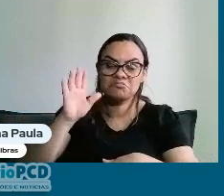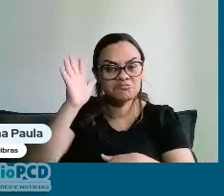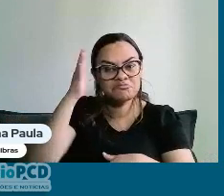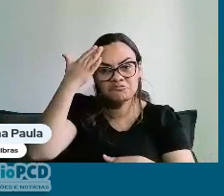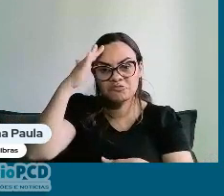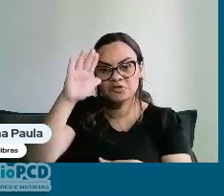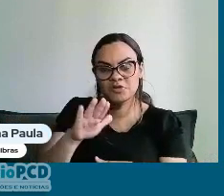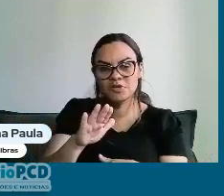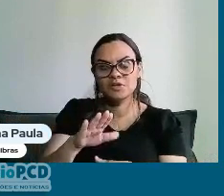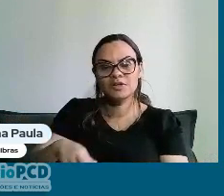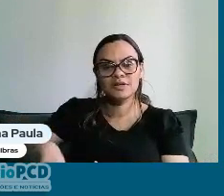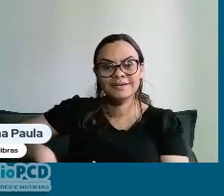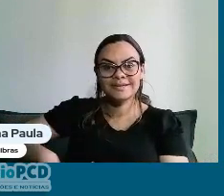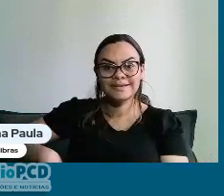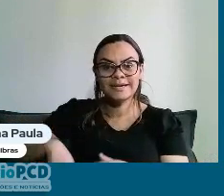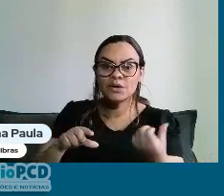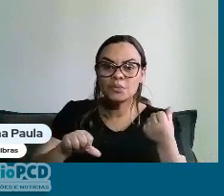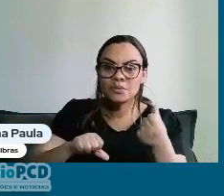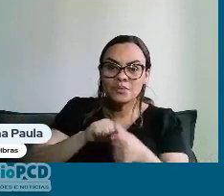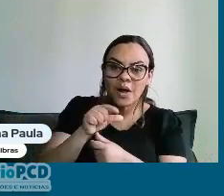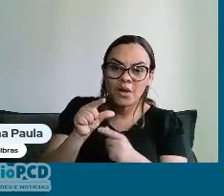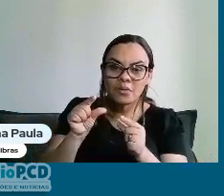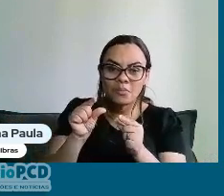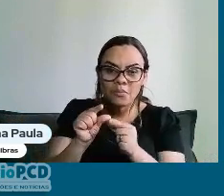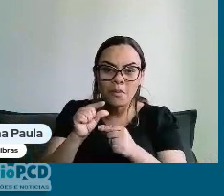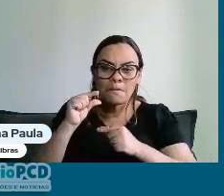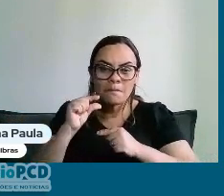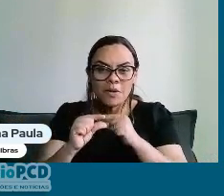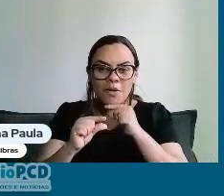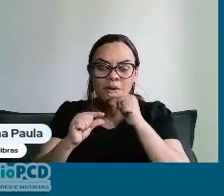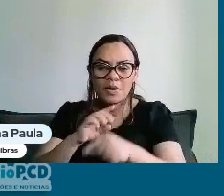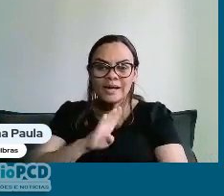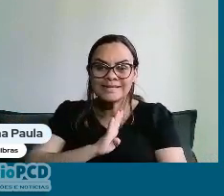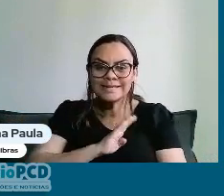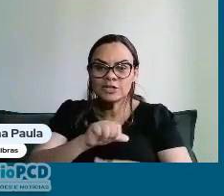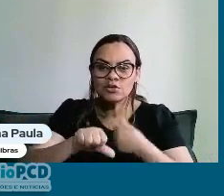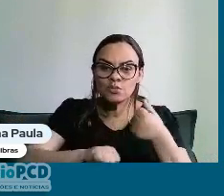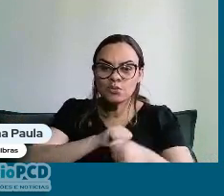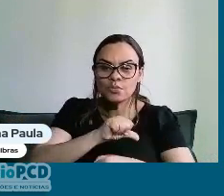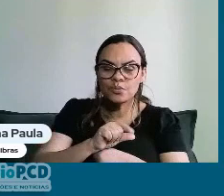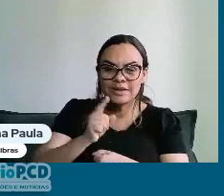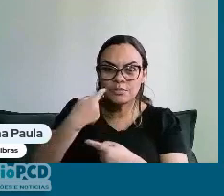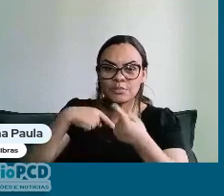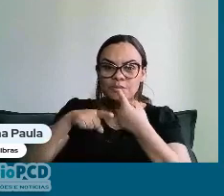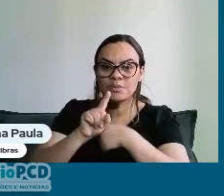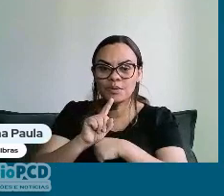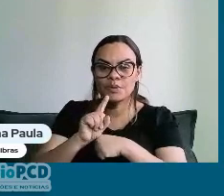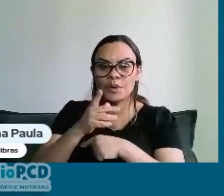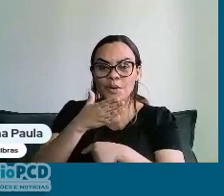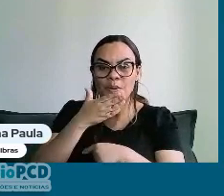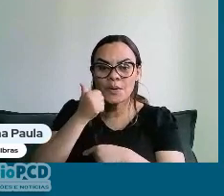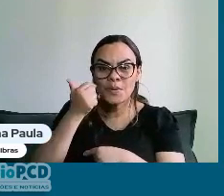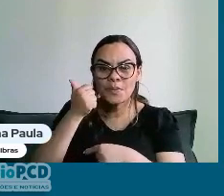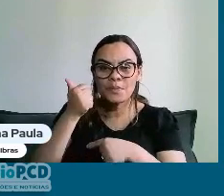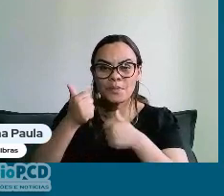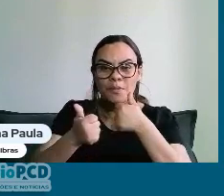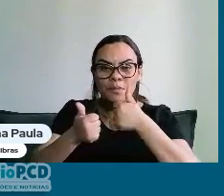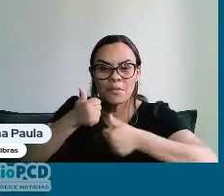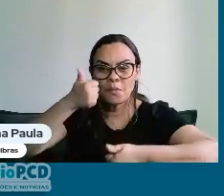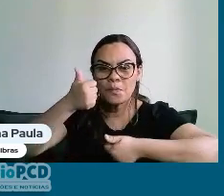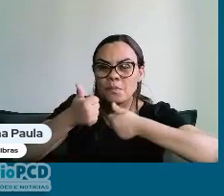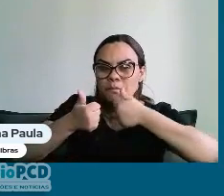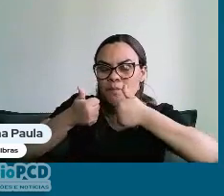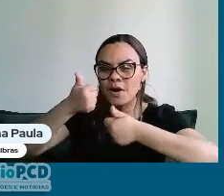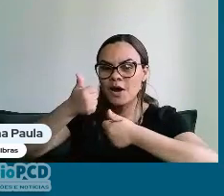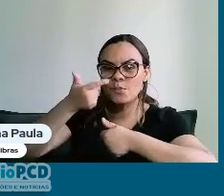chama de função renal residual. Pode ser que à medida que ele faça o transplante cardíaco, ele melhorando as condições cardíacas dele,